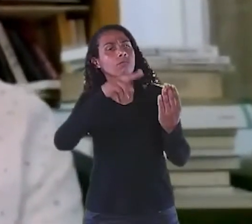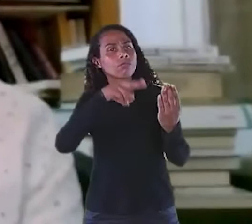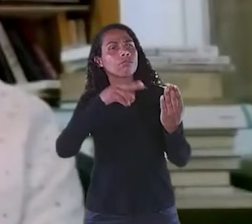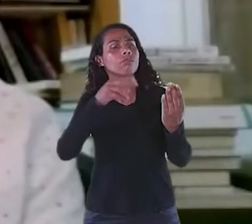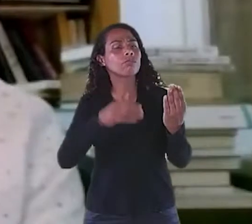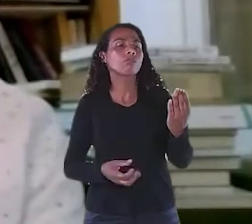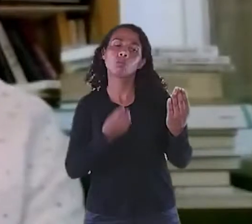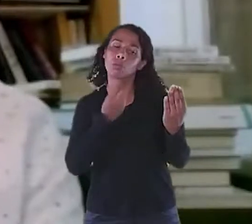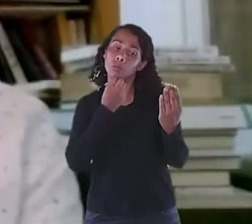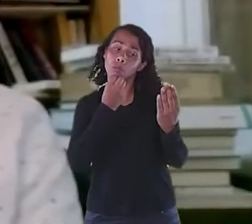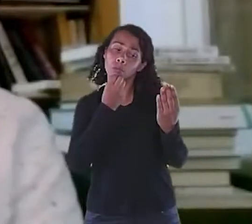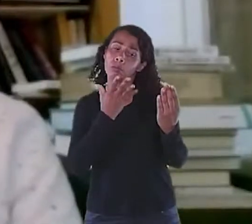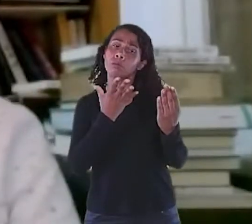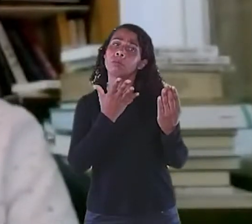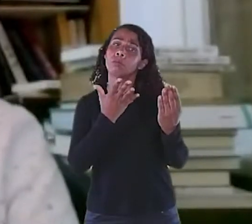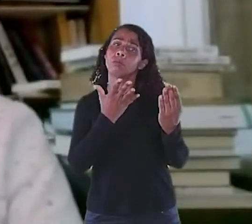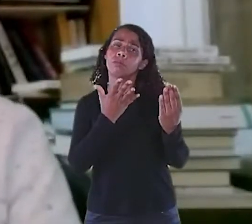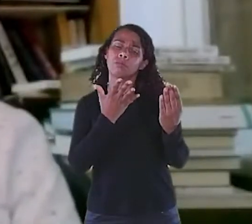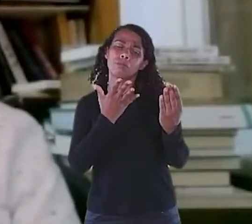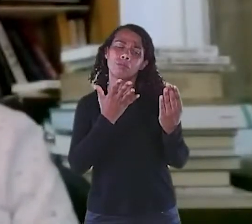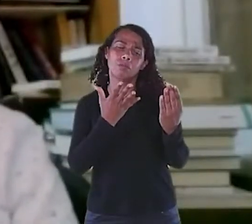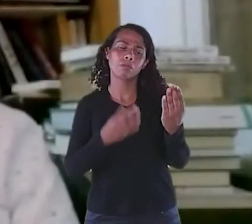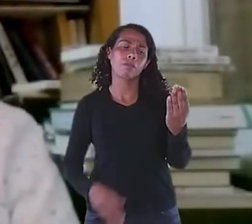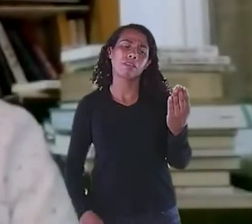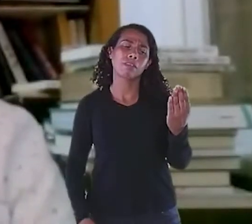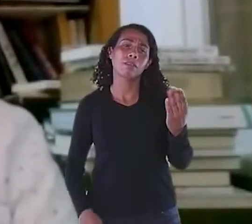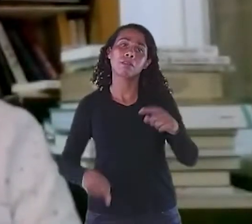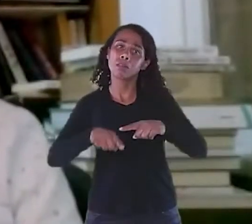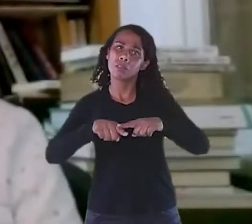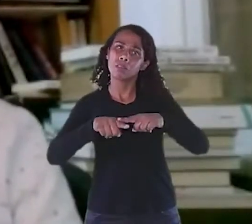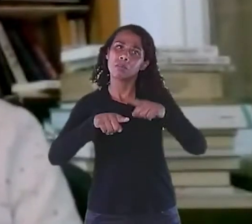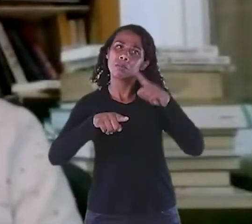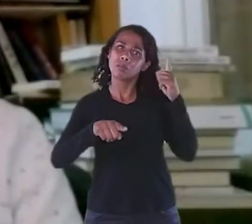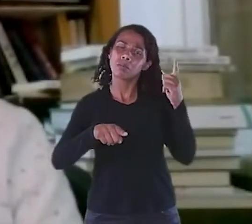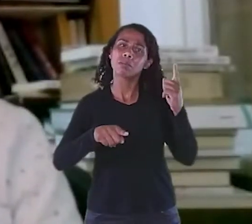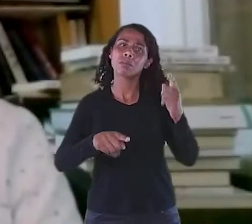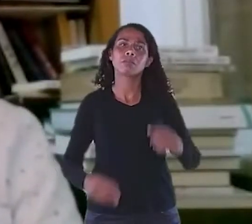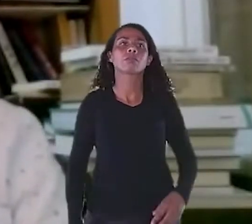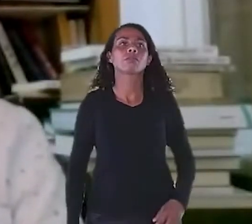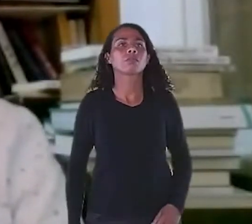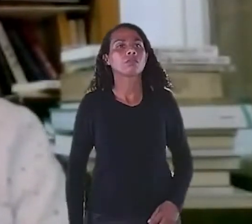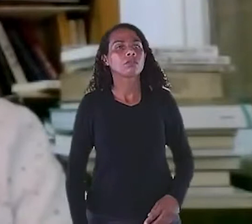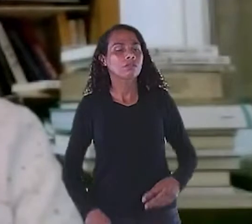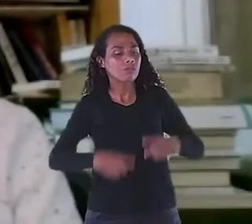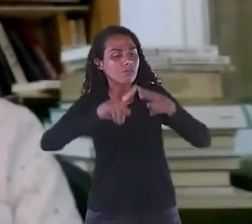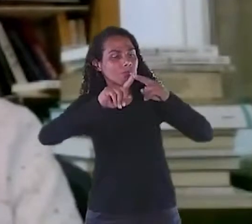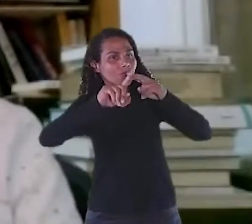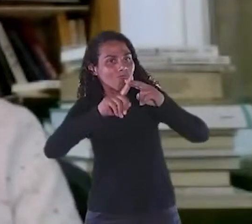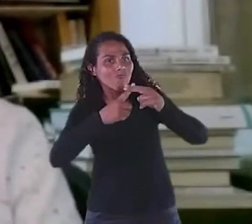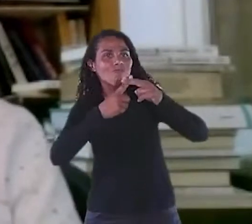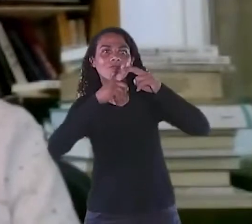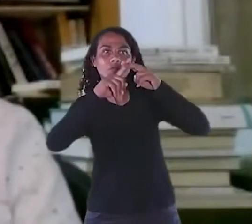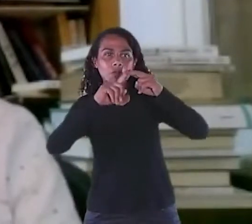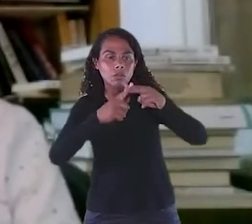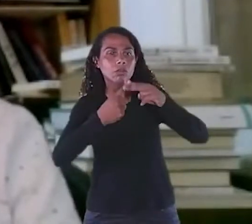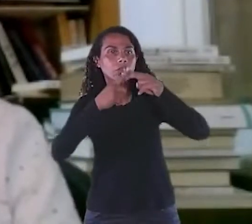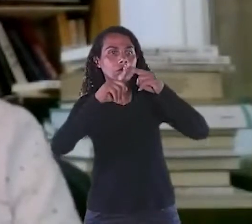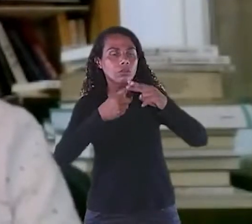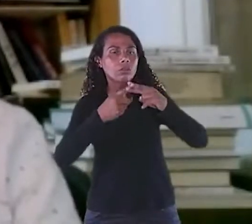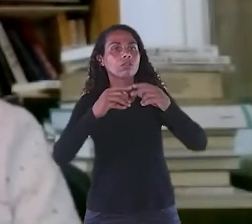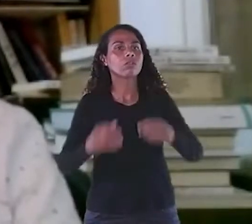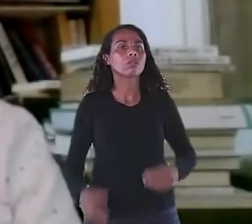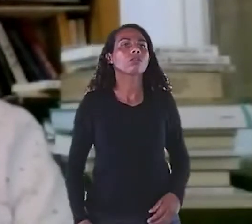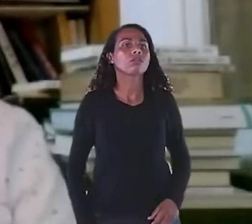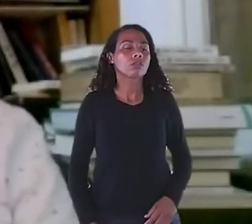eu acho que eu errei um pouco na seleção, de forma que, quando foi passando o